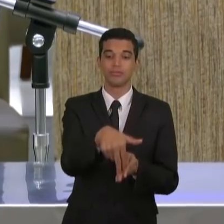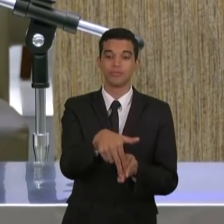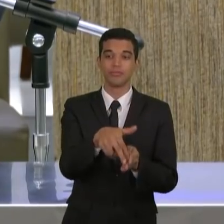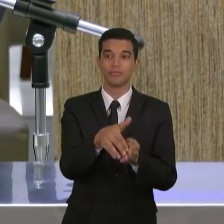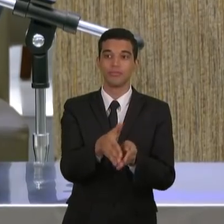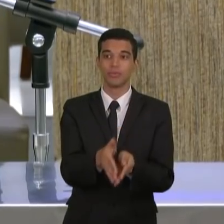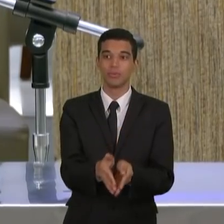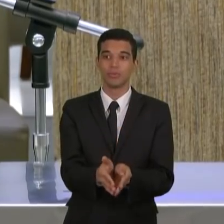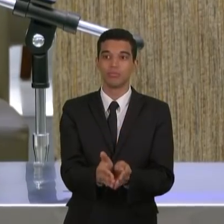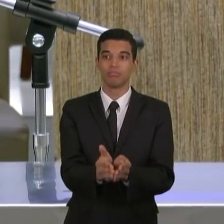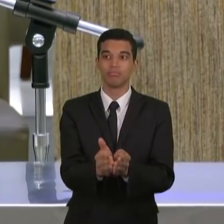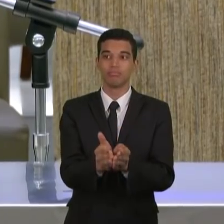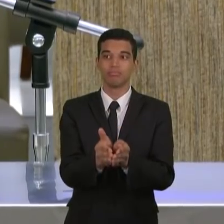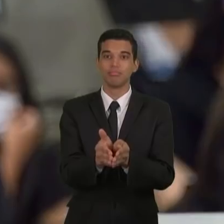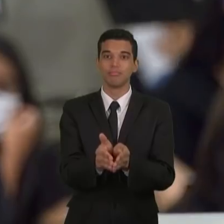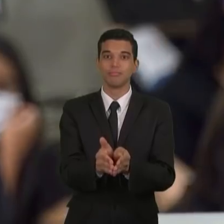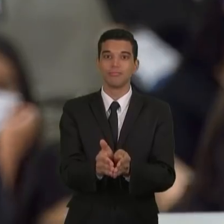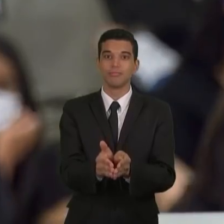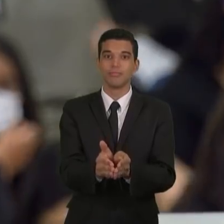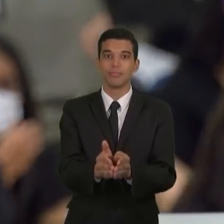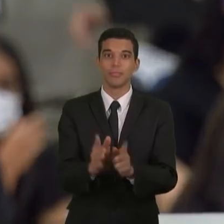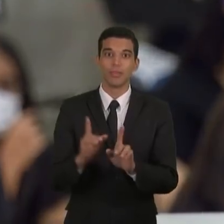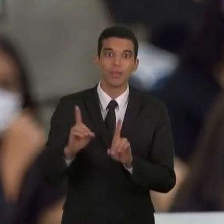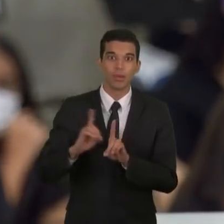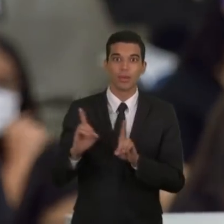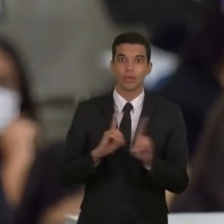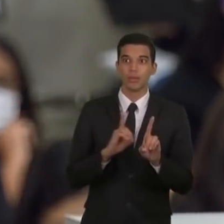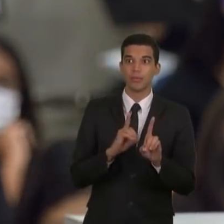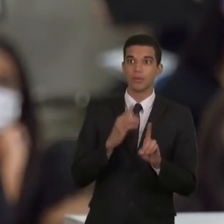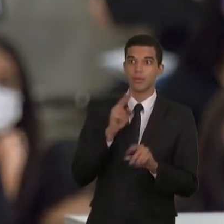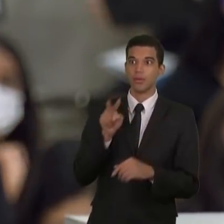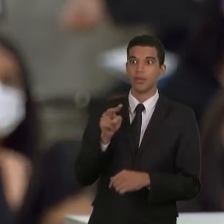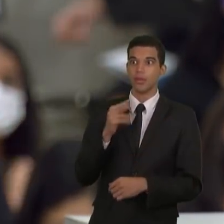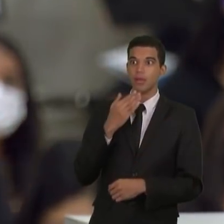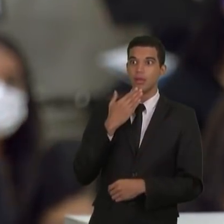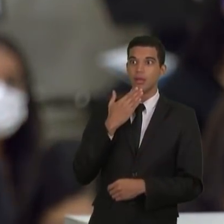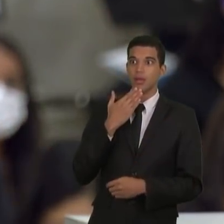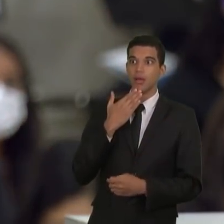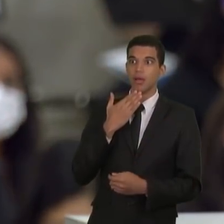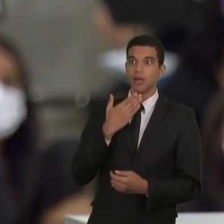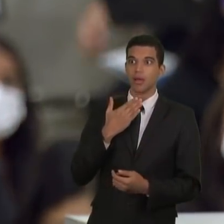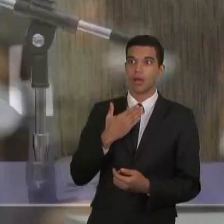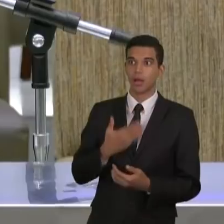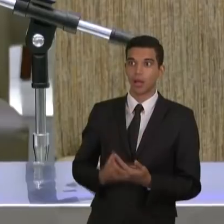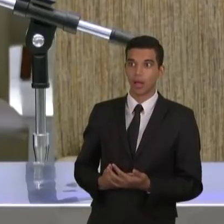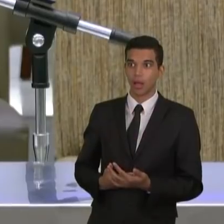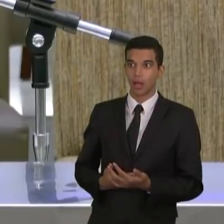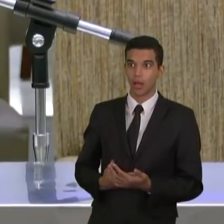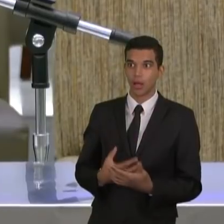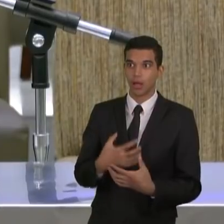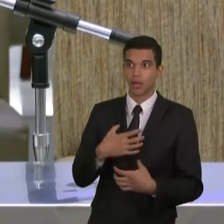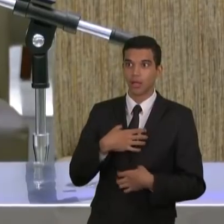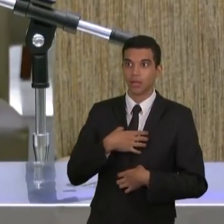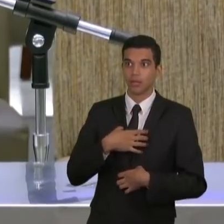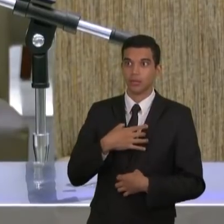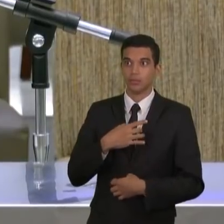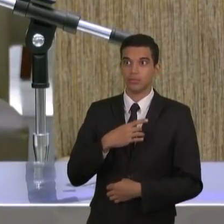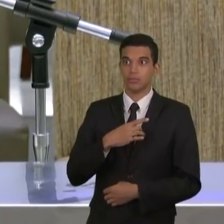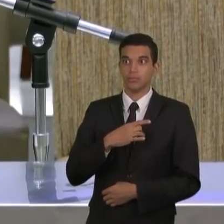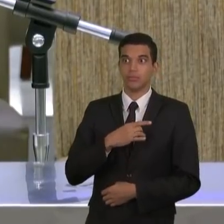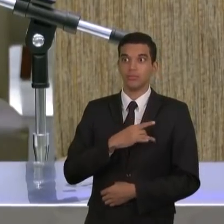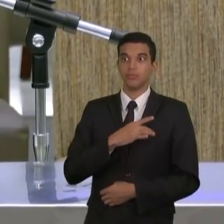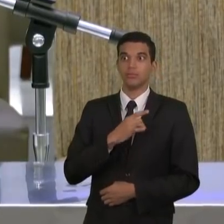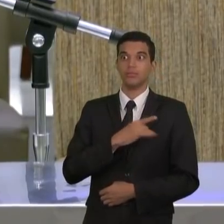original sentiram é foram tomados presenciado em cima de um tremor tão grande pelas coisas